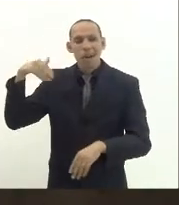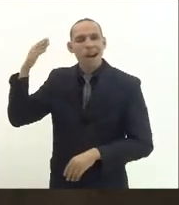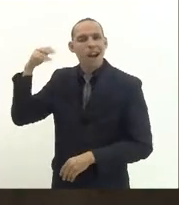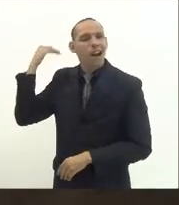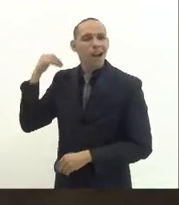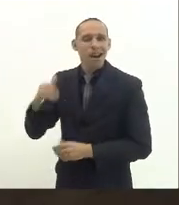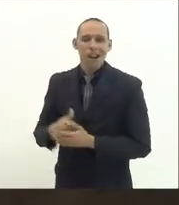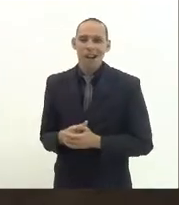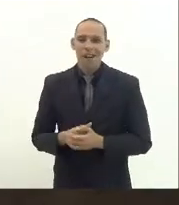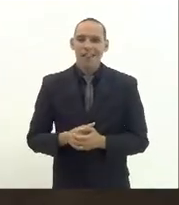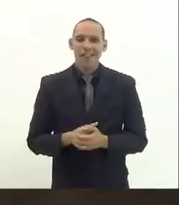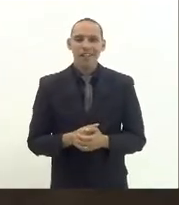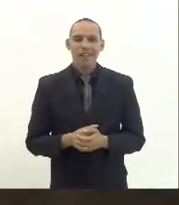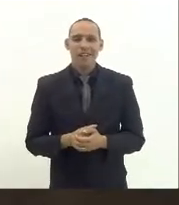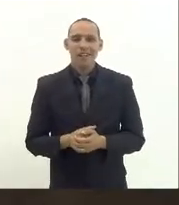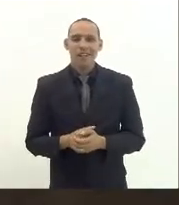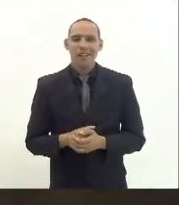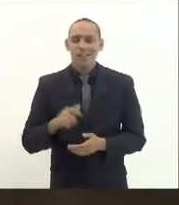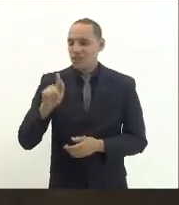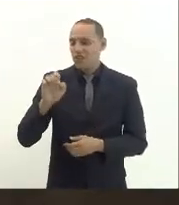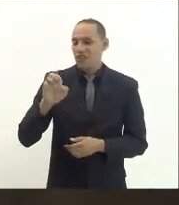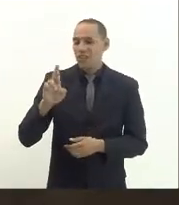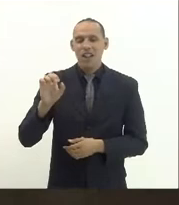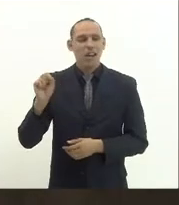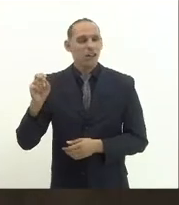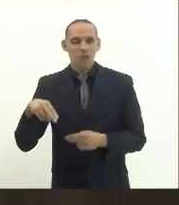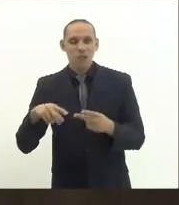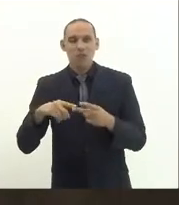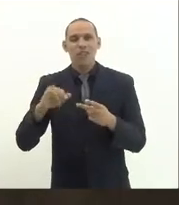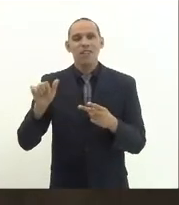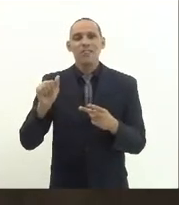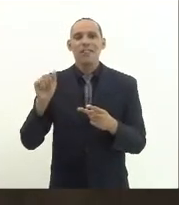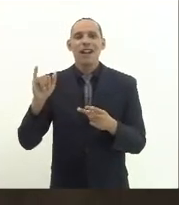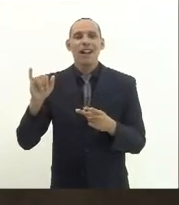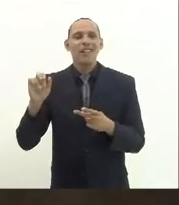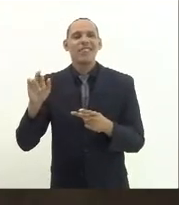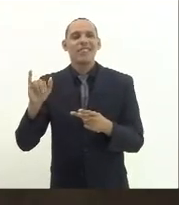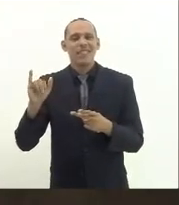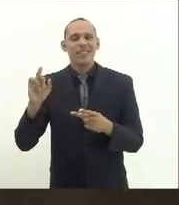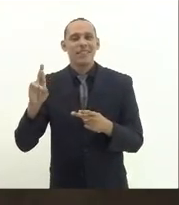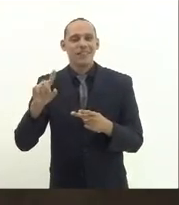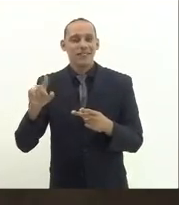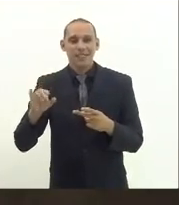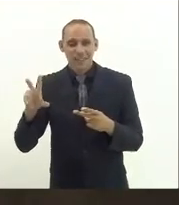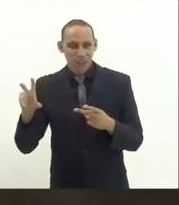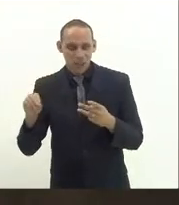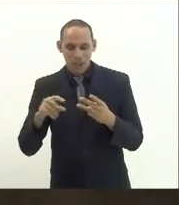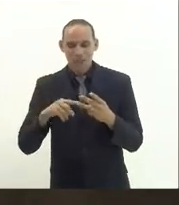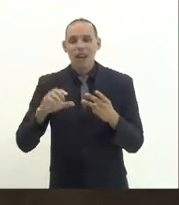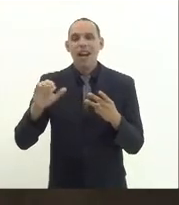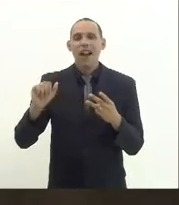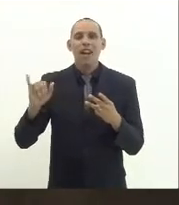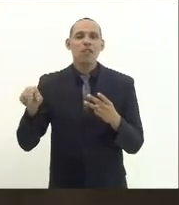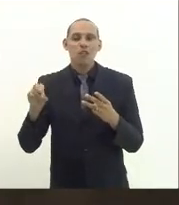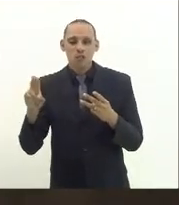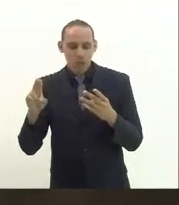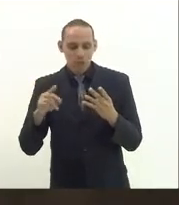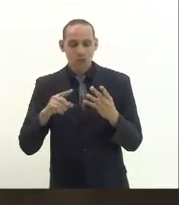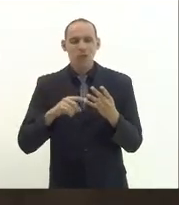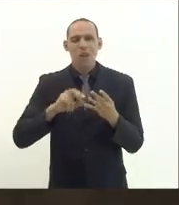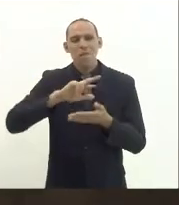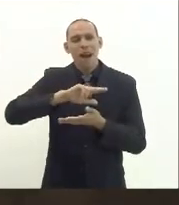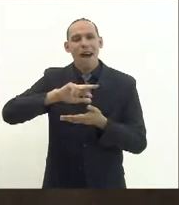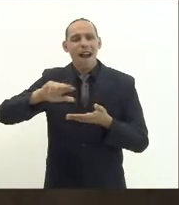de Gerson Jairzinho Roberto Paulo César Caju e outros